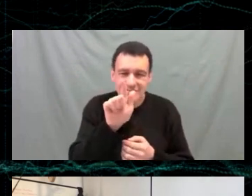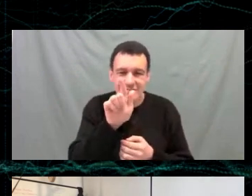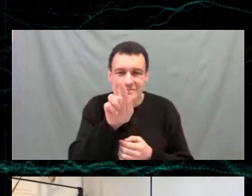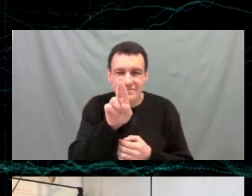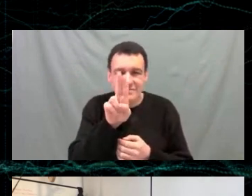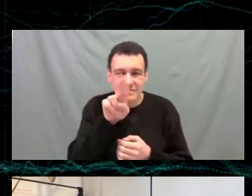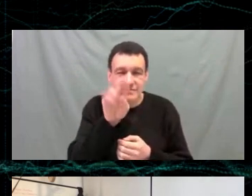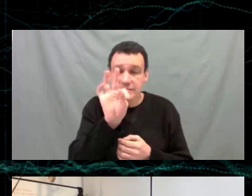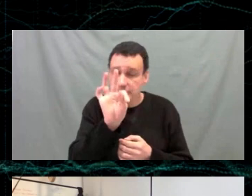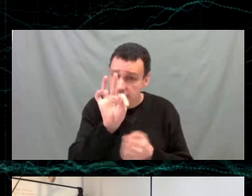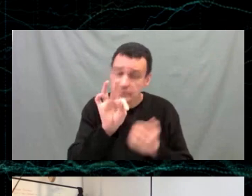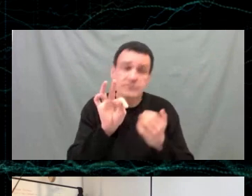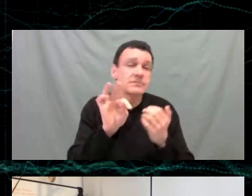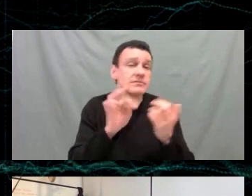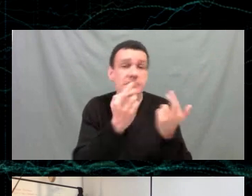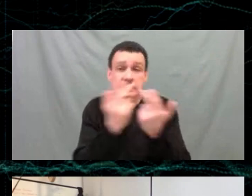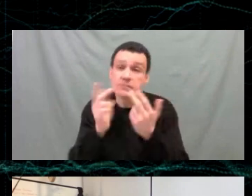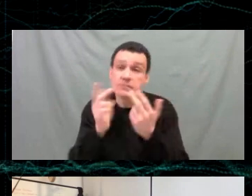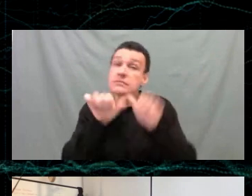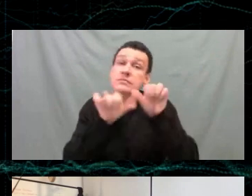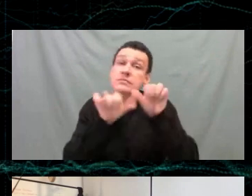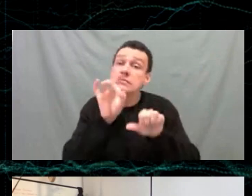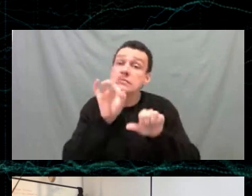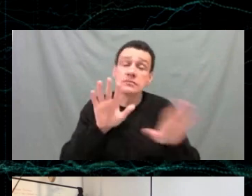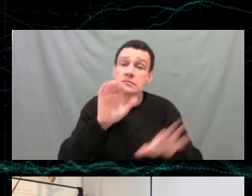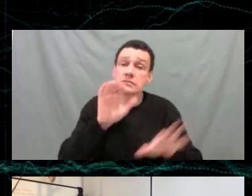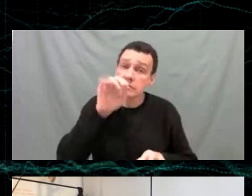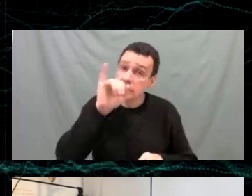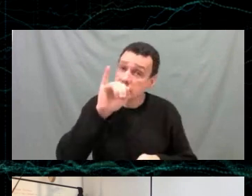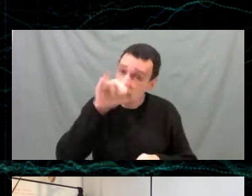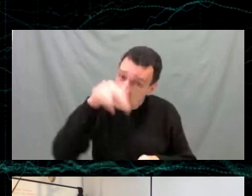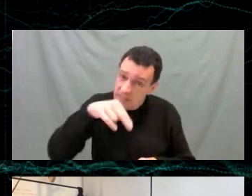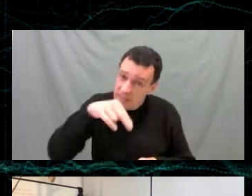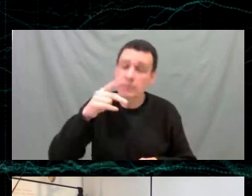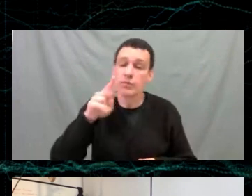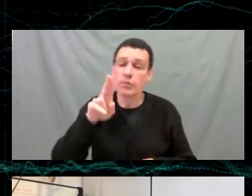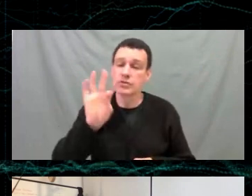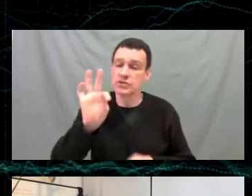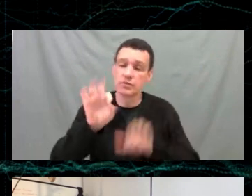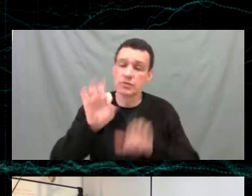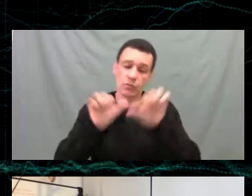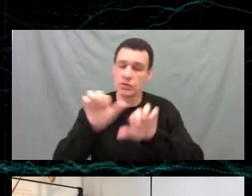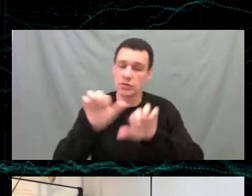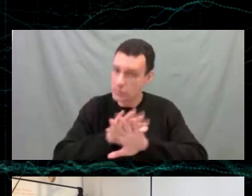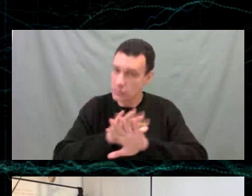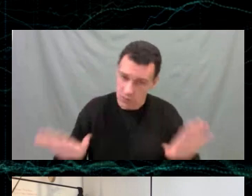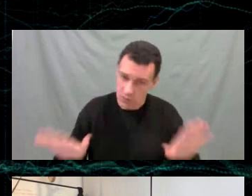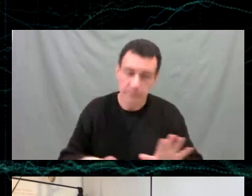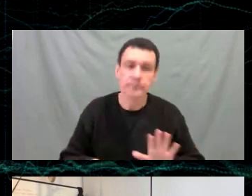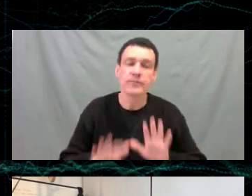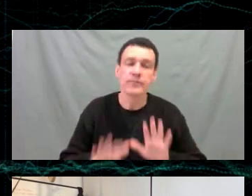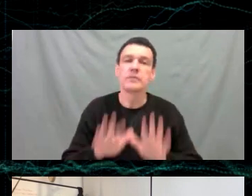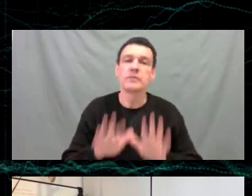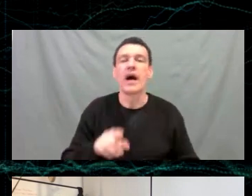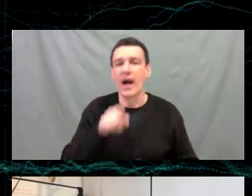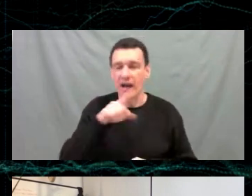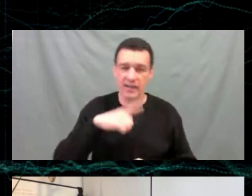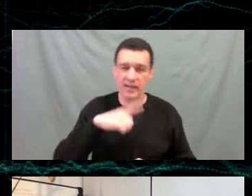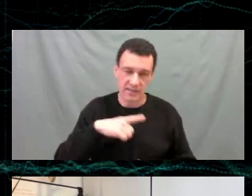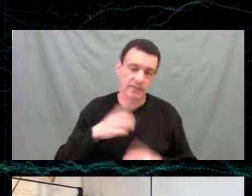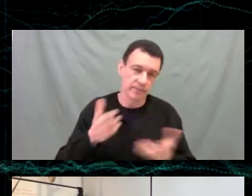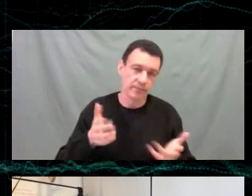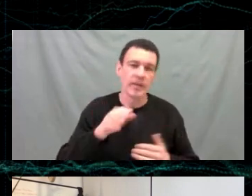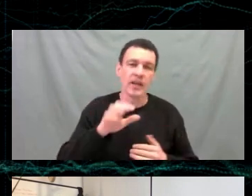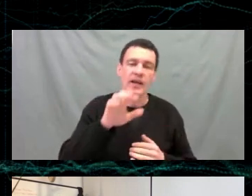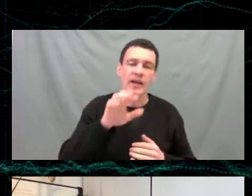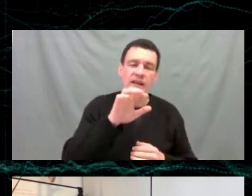dar uma olhadinha agora para entender o que são esses YAMLs, tá? Então vocês podem ver aqui que a gente tem um region.yaml e ela